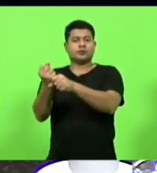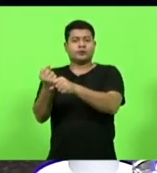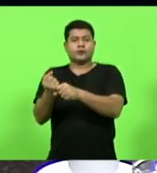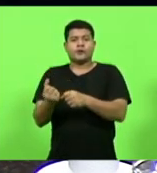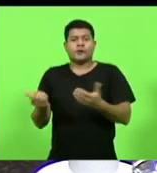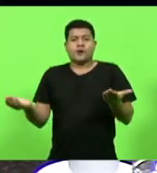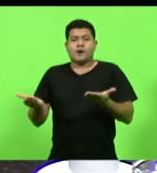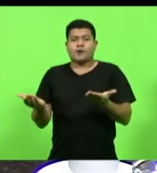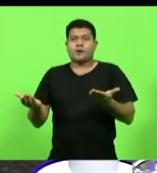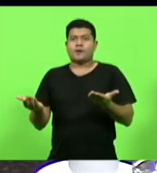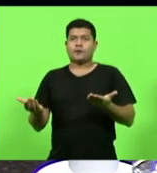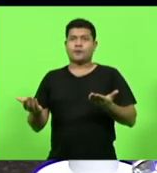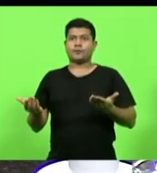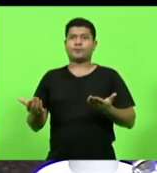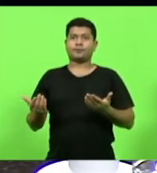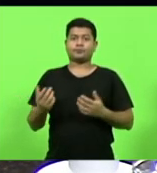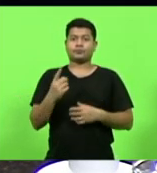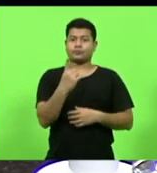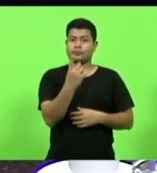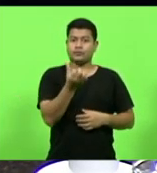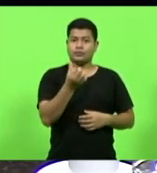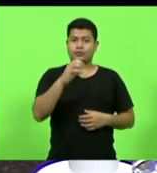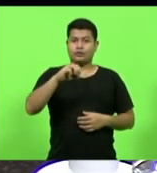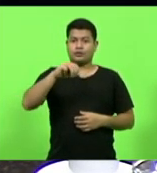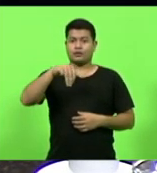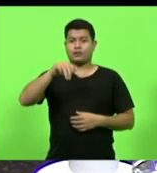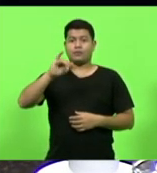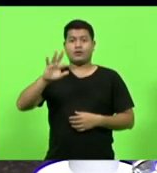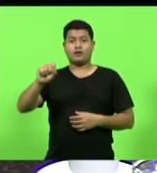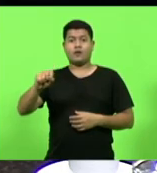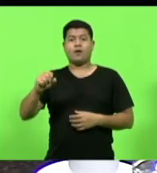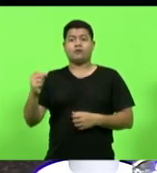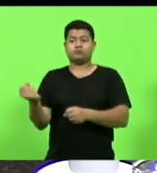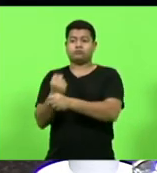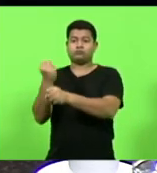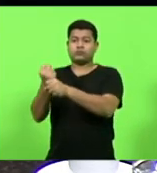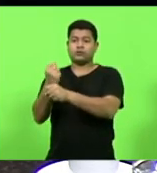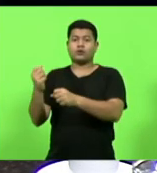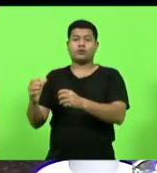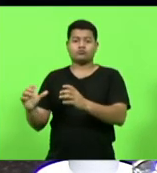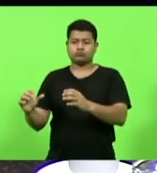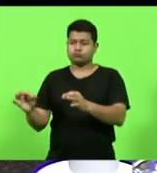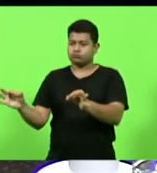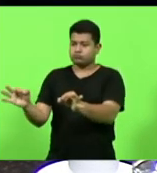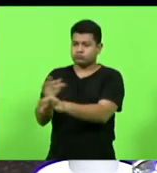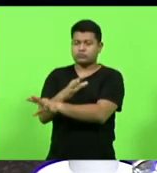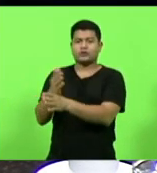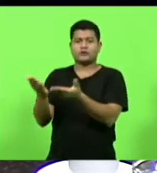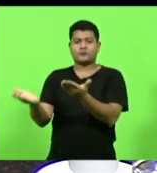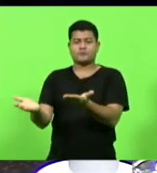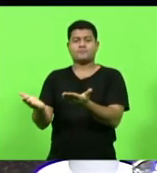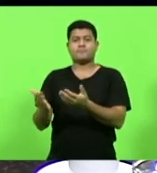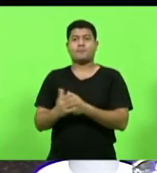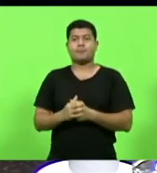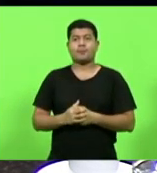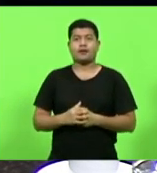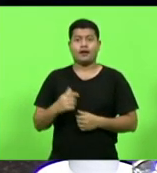juntou, como eu disse, 160 milhões de reais para construir o Centro de Convenções. E eu estou aqui